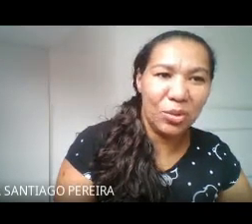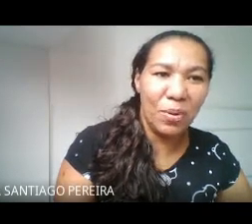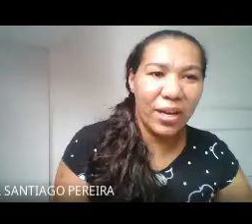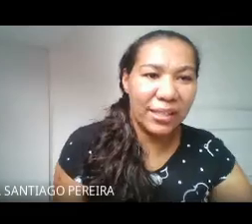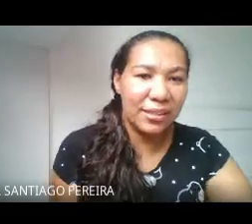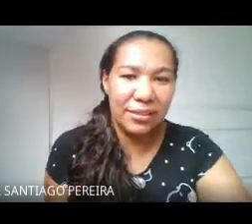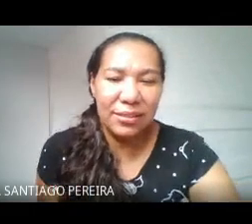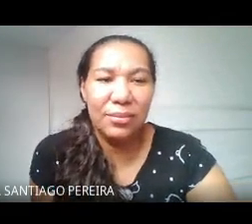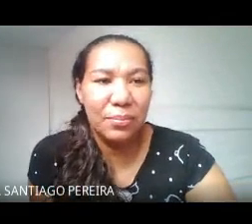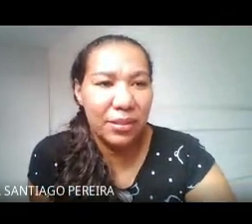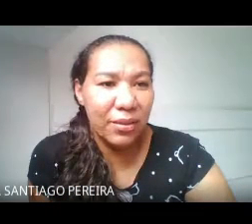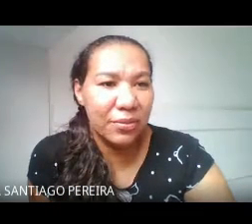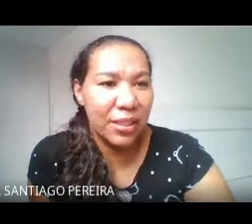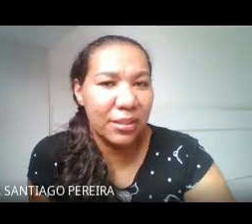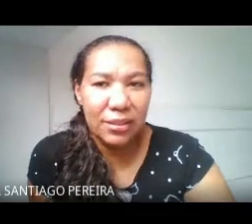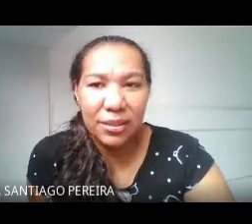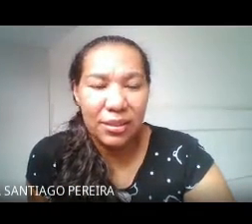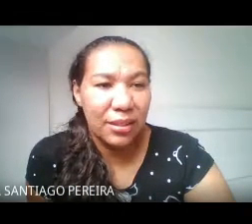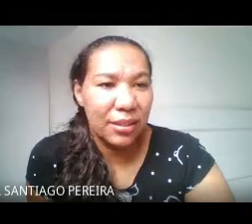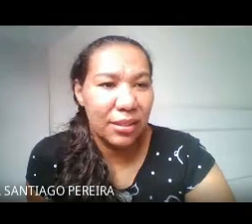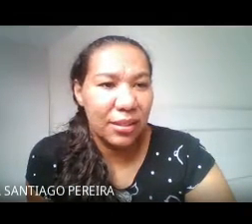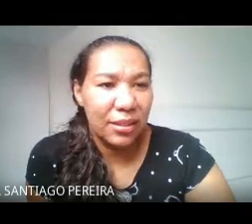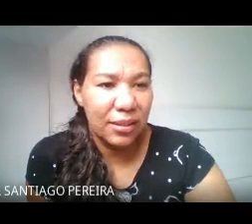Eu tô empolgada. Um banho d'água fria.